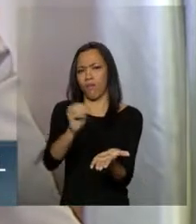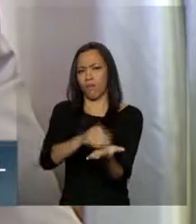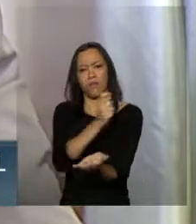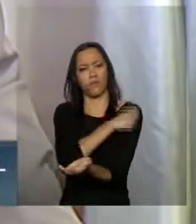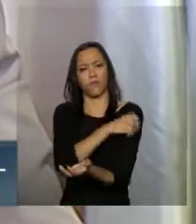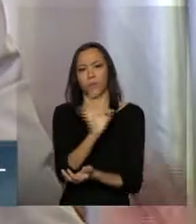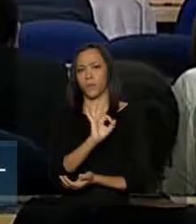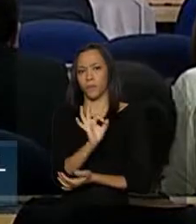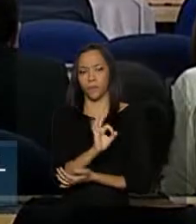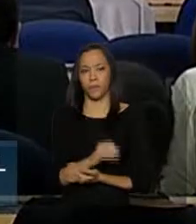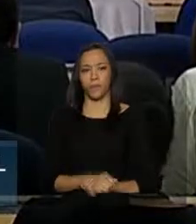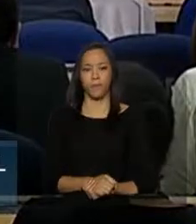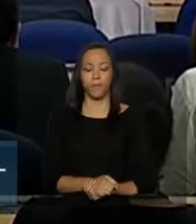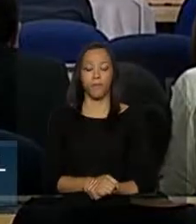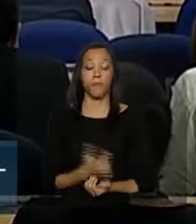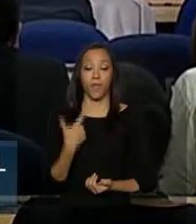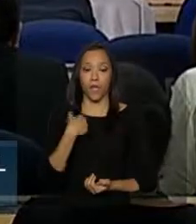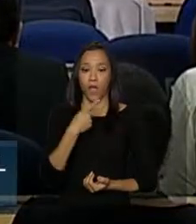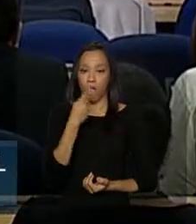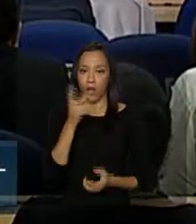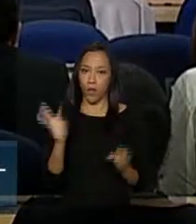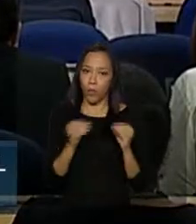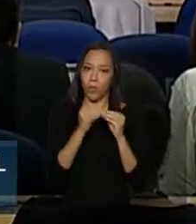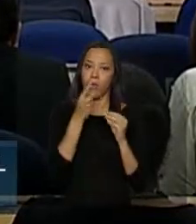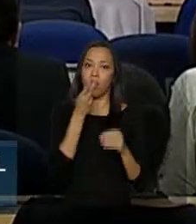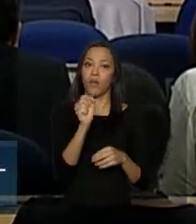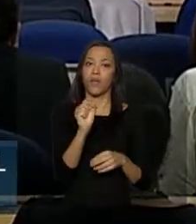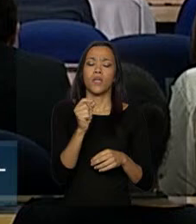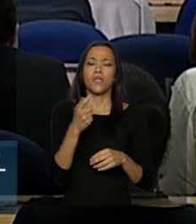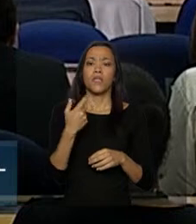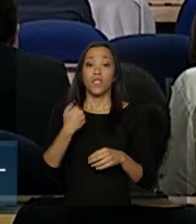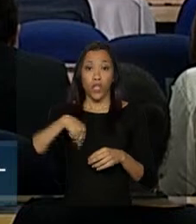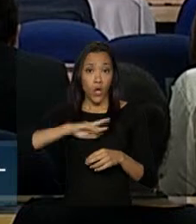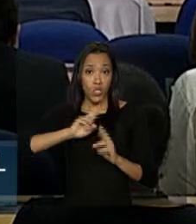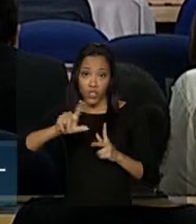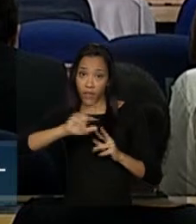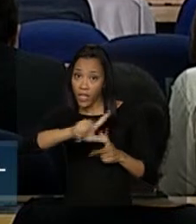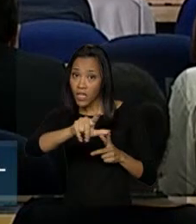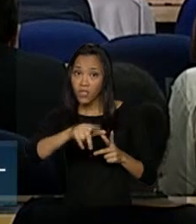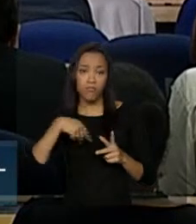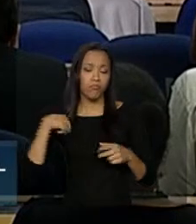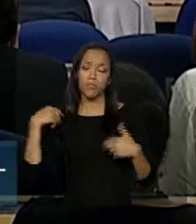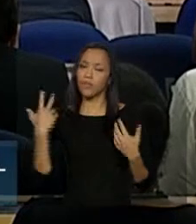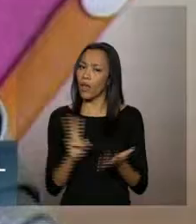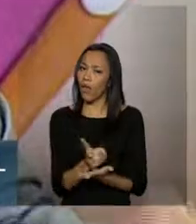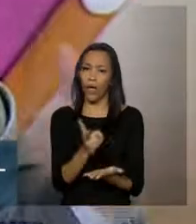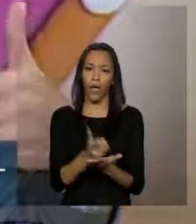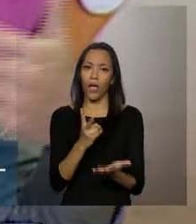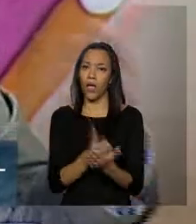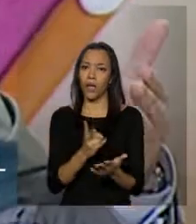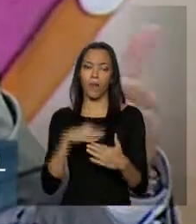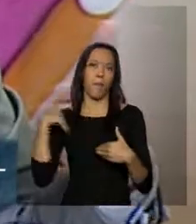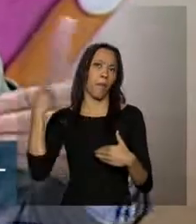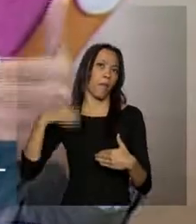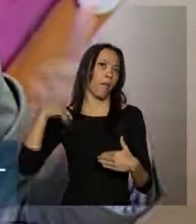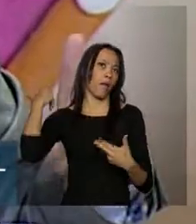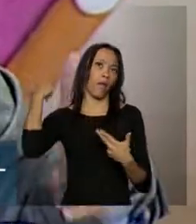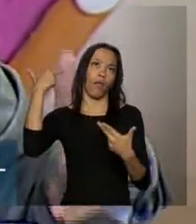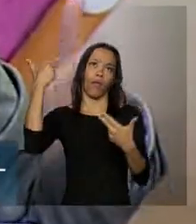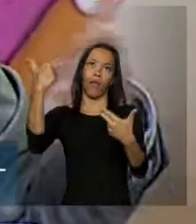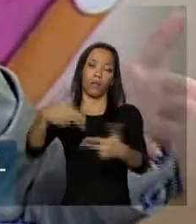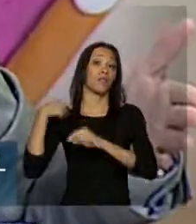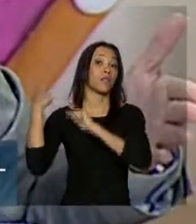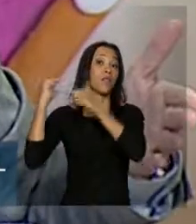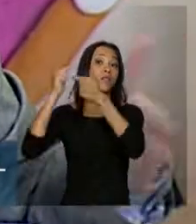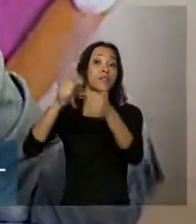vacina. E só para complementar, nada diferente do que a gente já faz cotidianamente, todas as campanhas, nós temos uma tradição